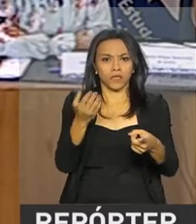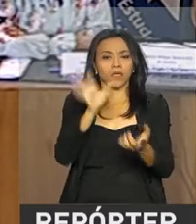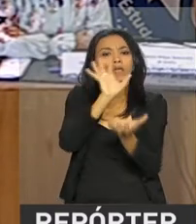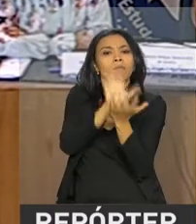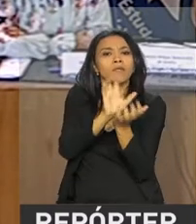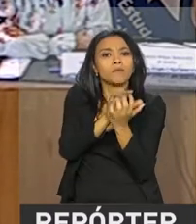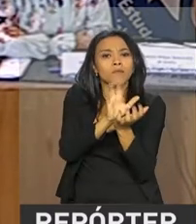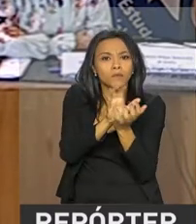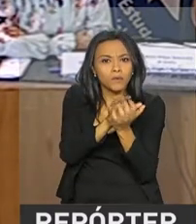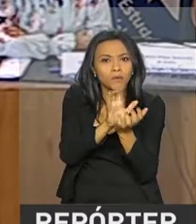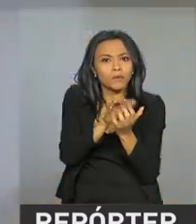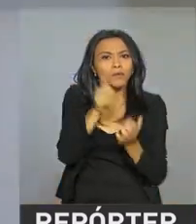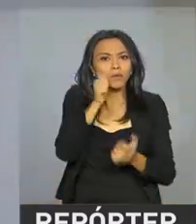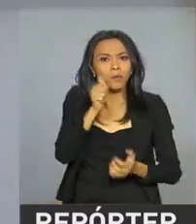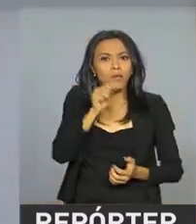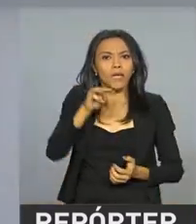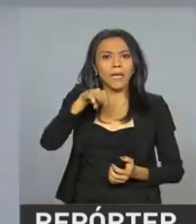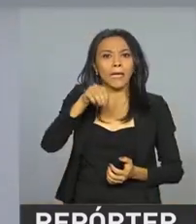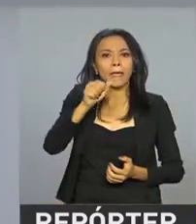Margarida Azevedo.